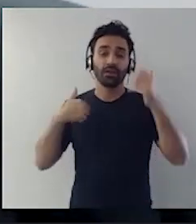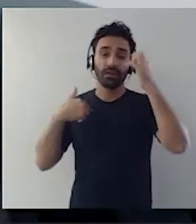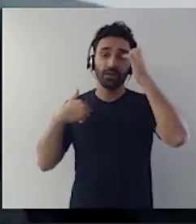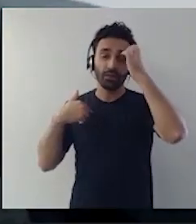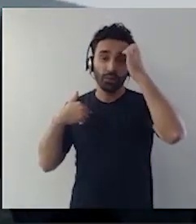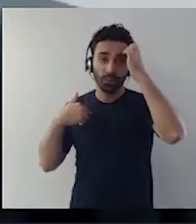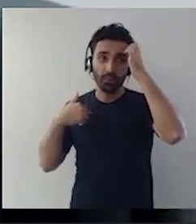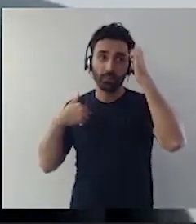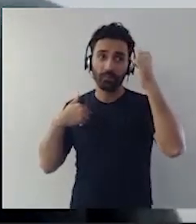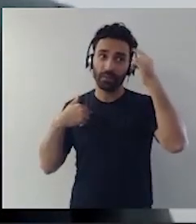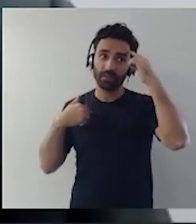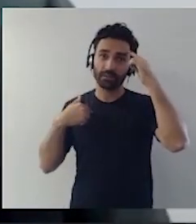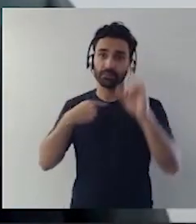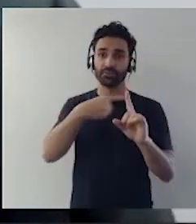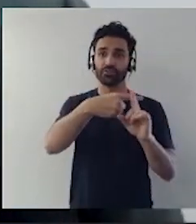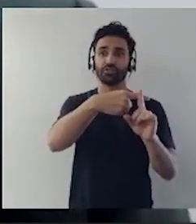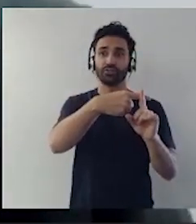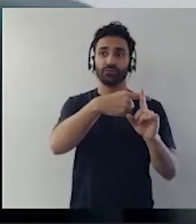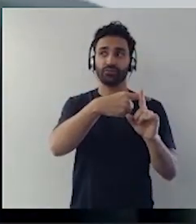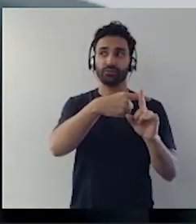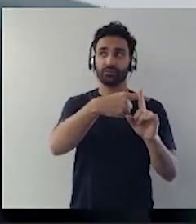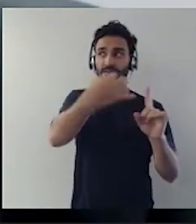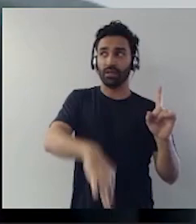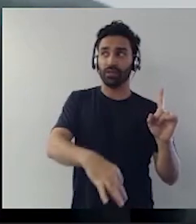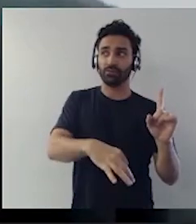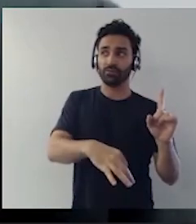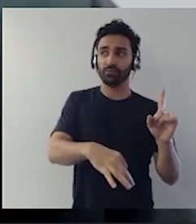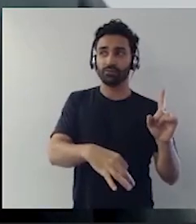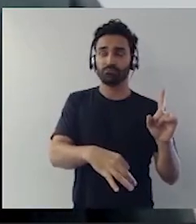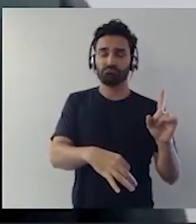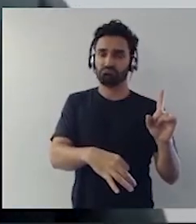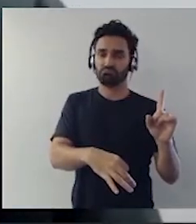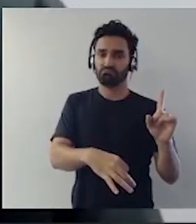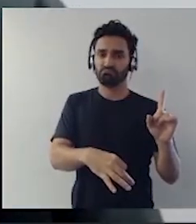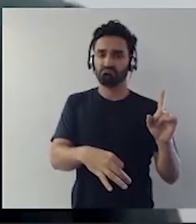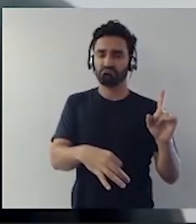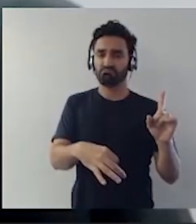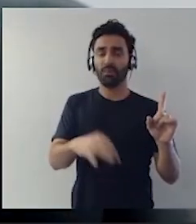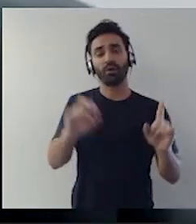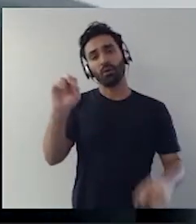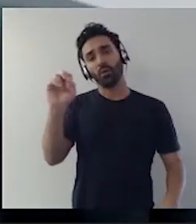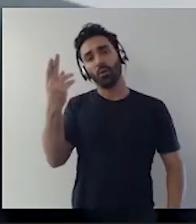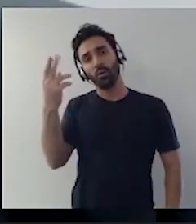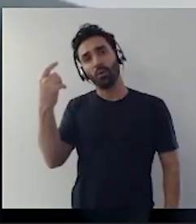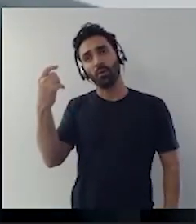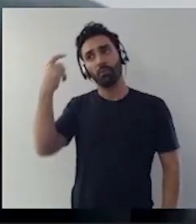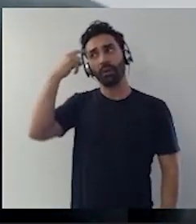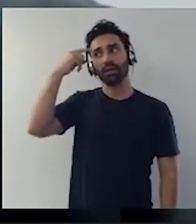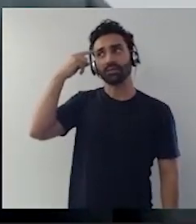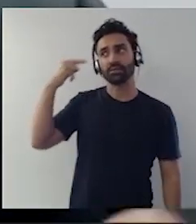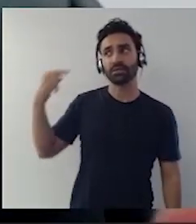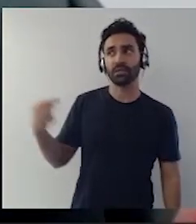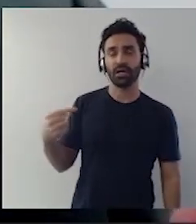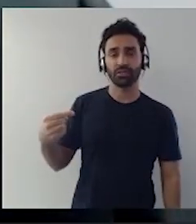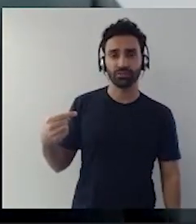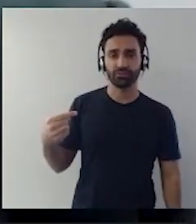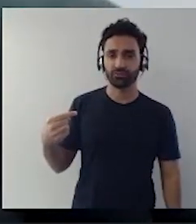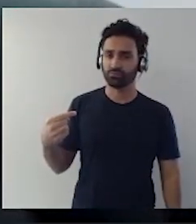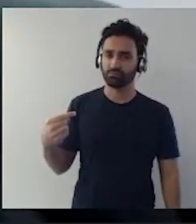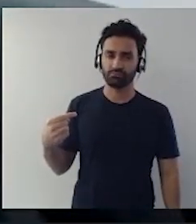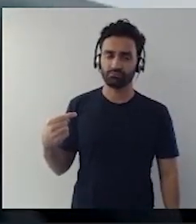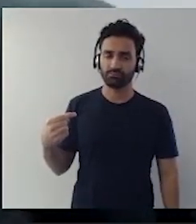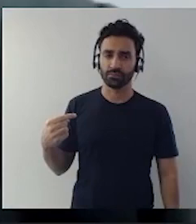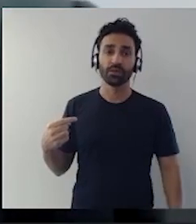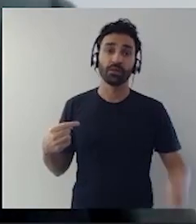nem otimista convicto, mas longe de ser pessimista. Eu acho que um